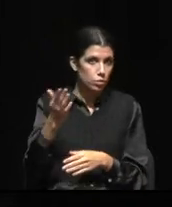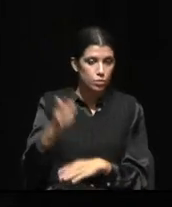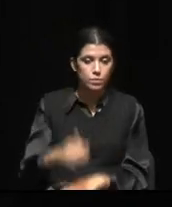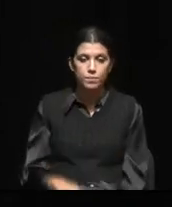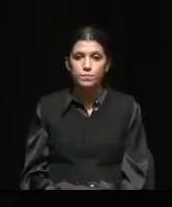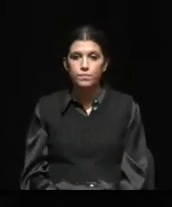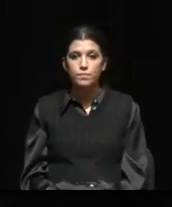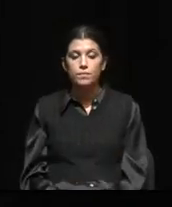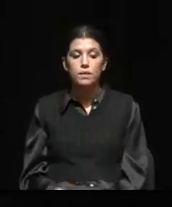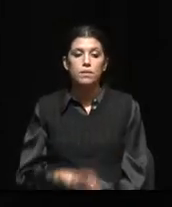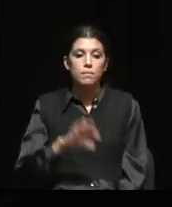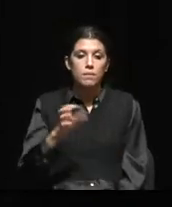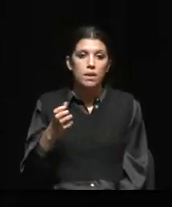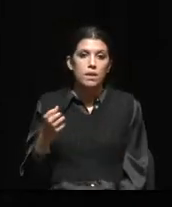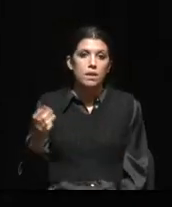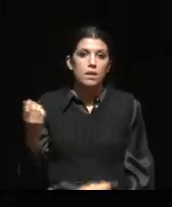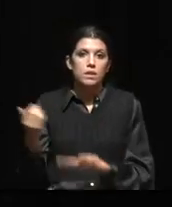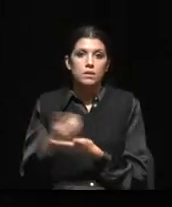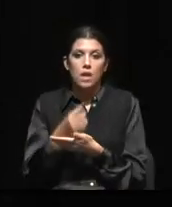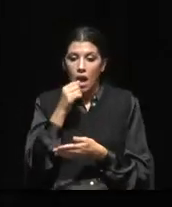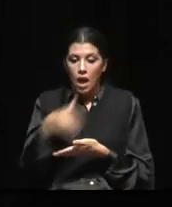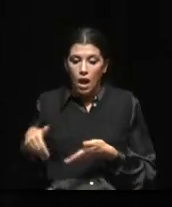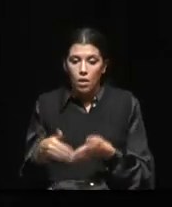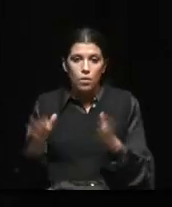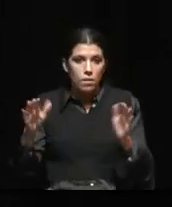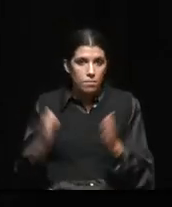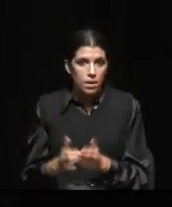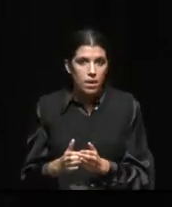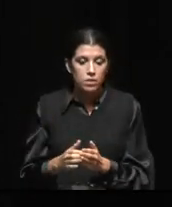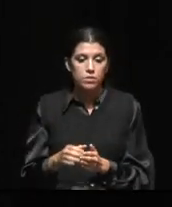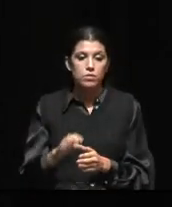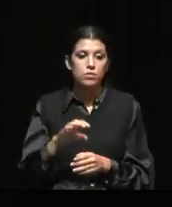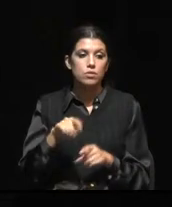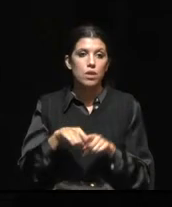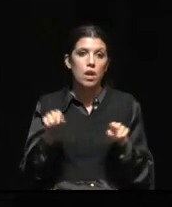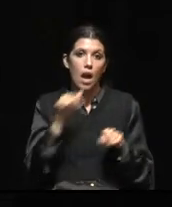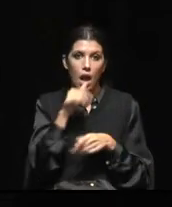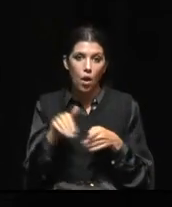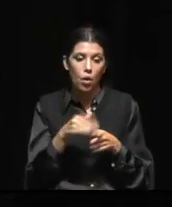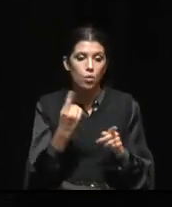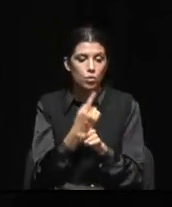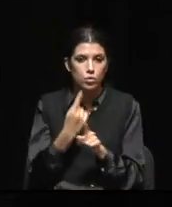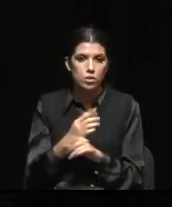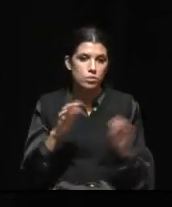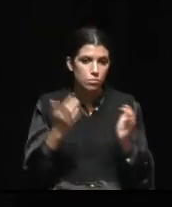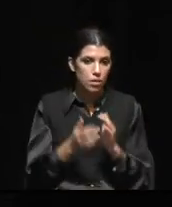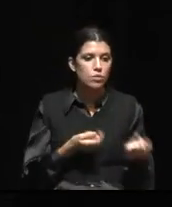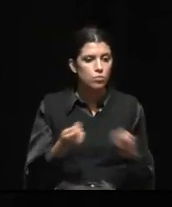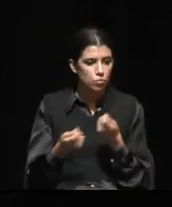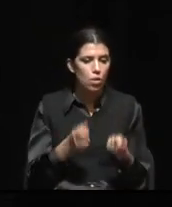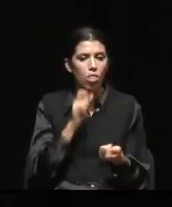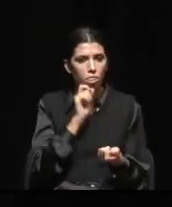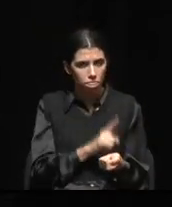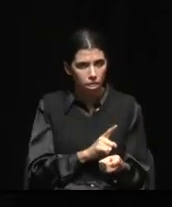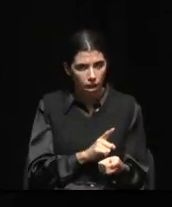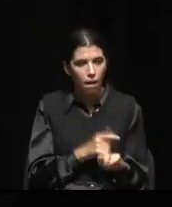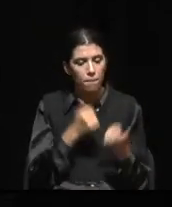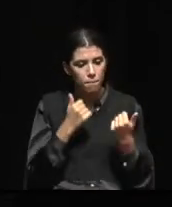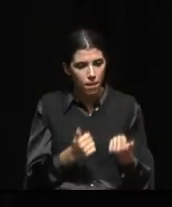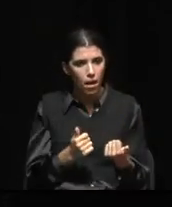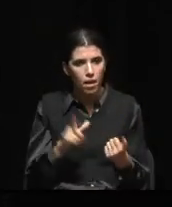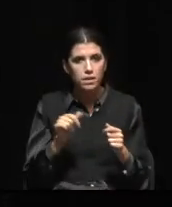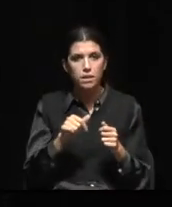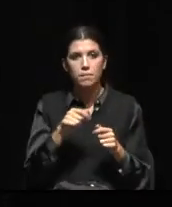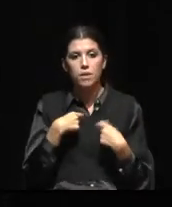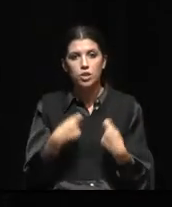fundamental países com menos cursos de água outros com menos pluviosidade conseguiram uma gão eficiente da água e uma redução